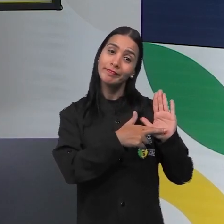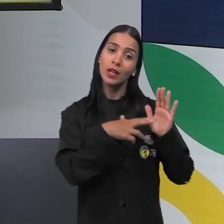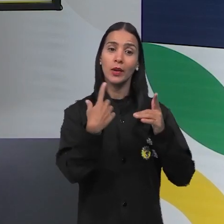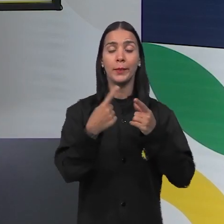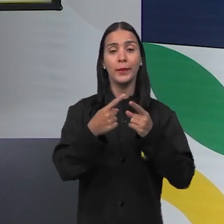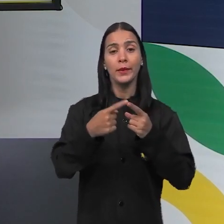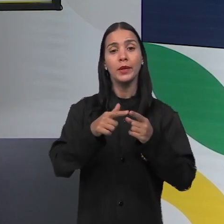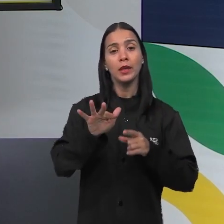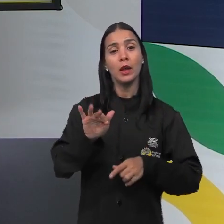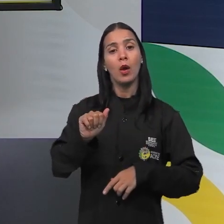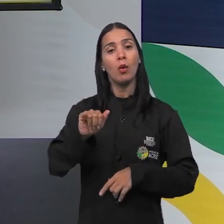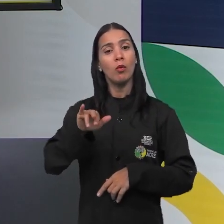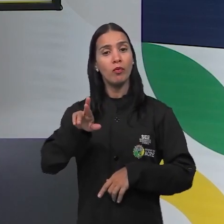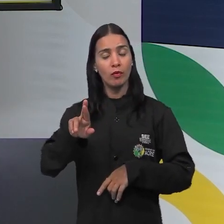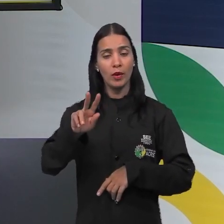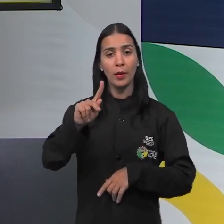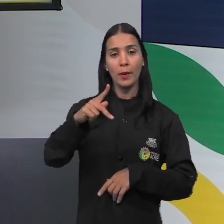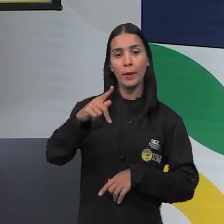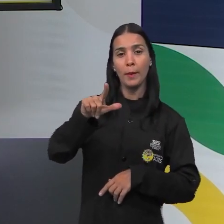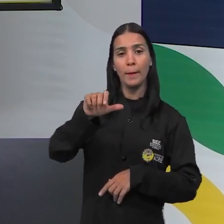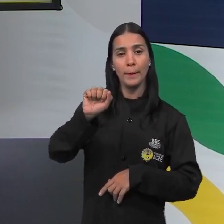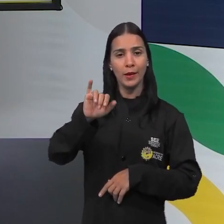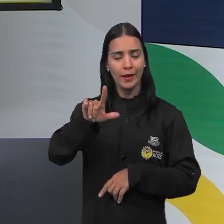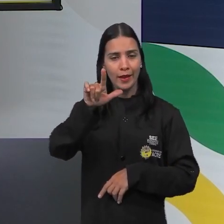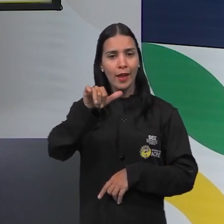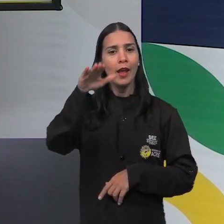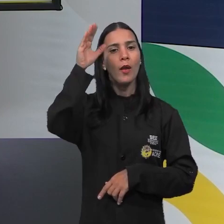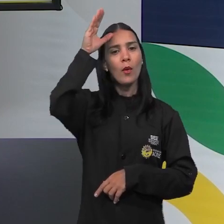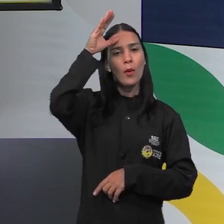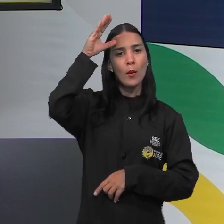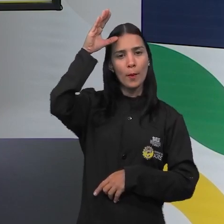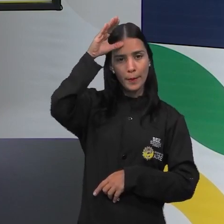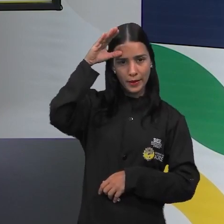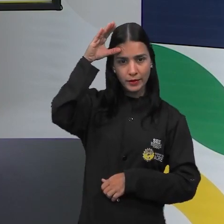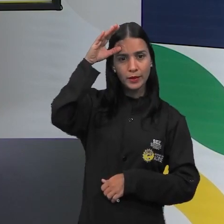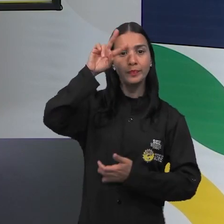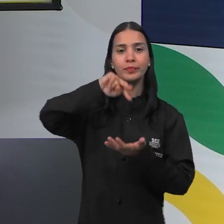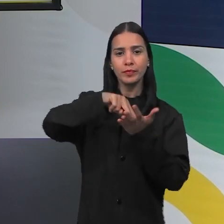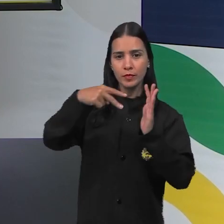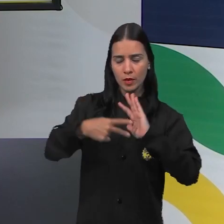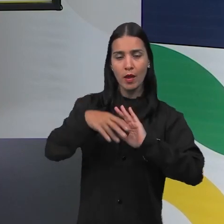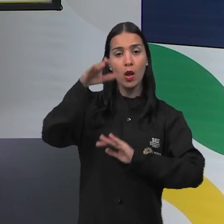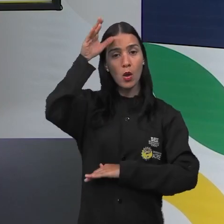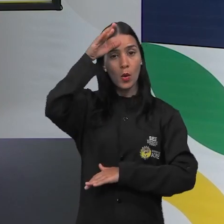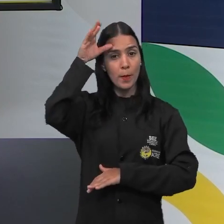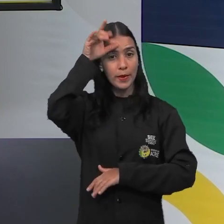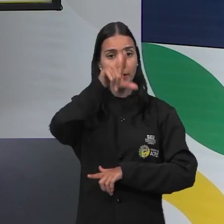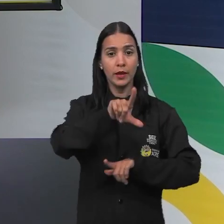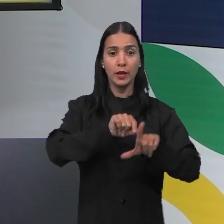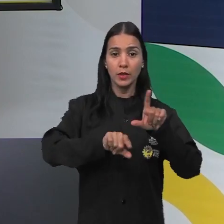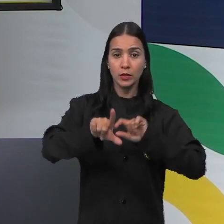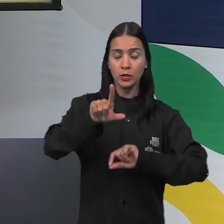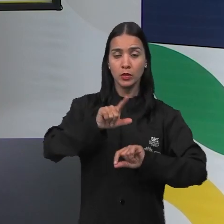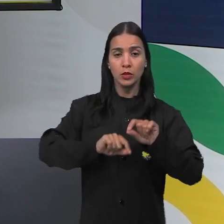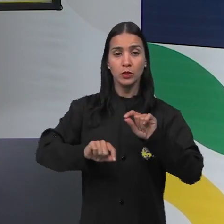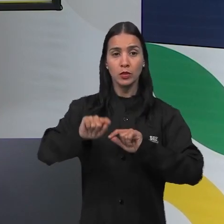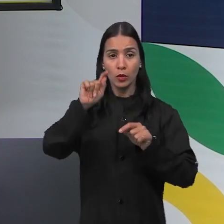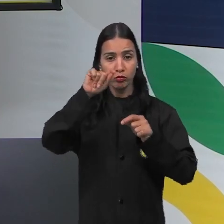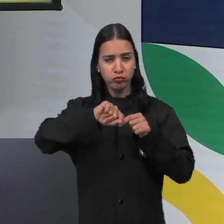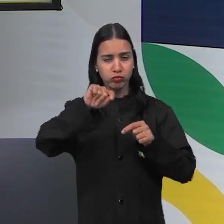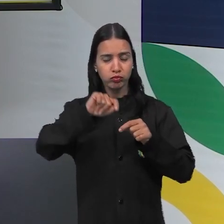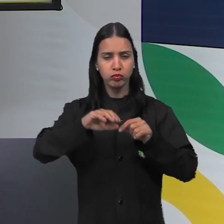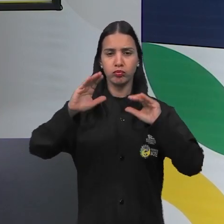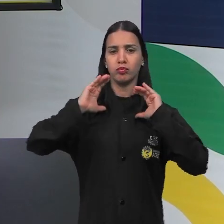play, ele nada mais é do que essa compreensão de qual conduta seja a melhor a